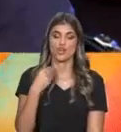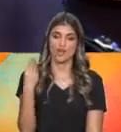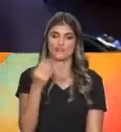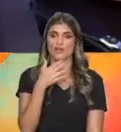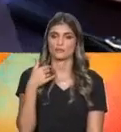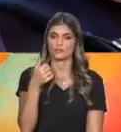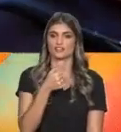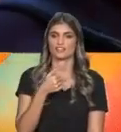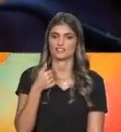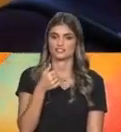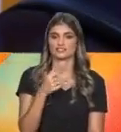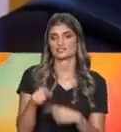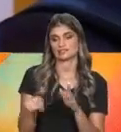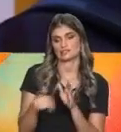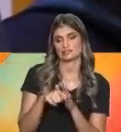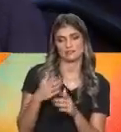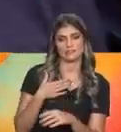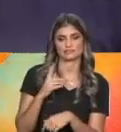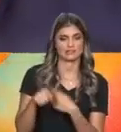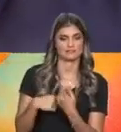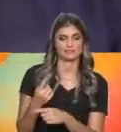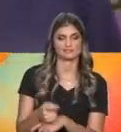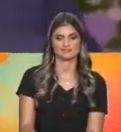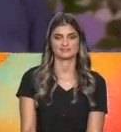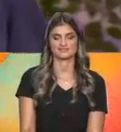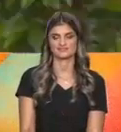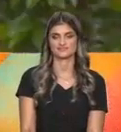está sempre-se a tirar a mim.